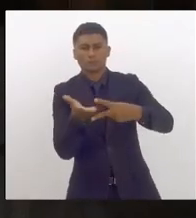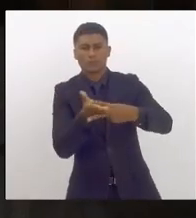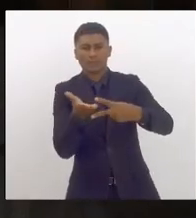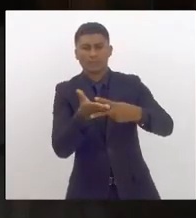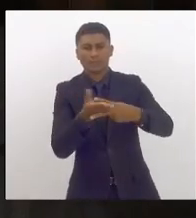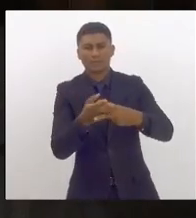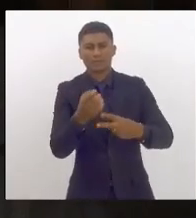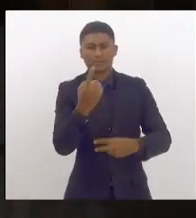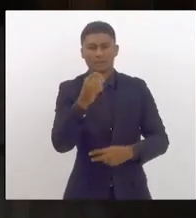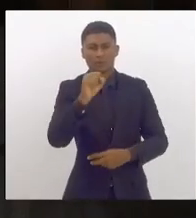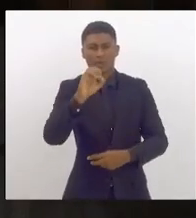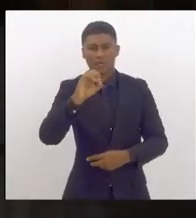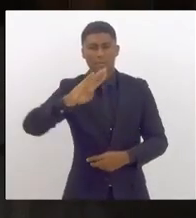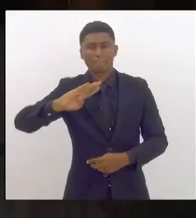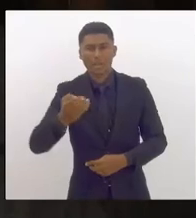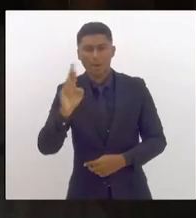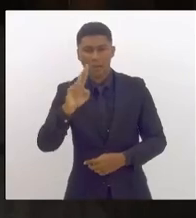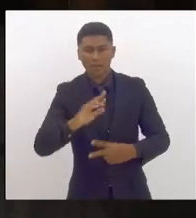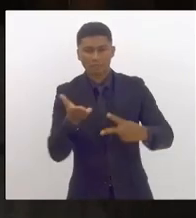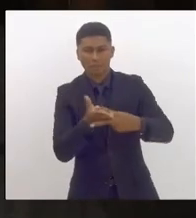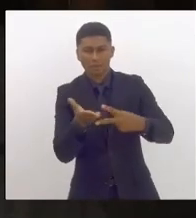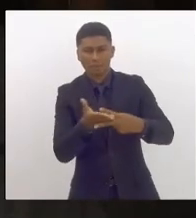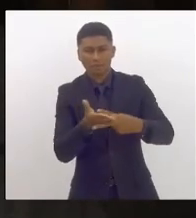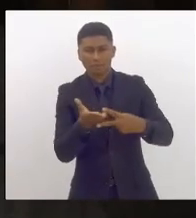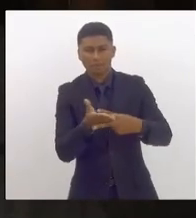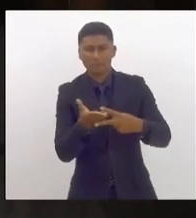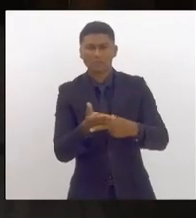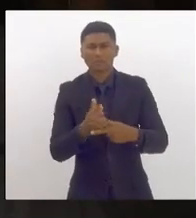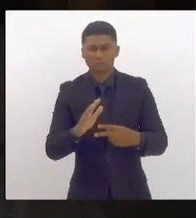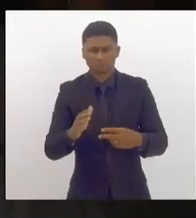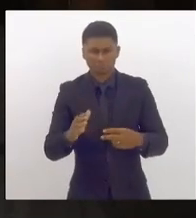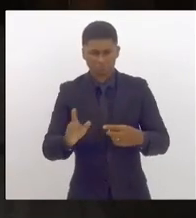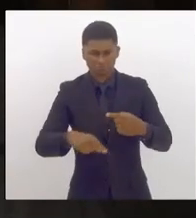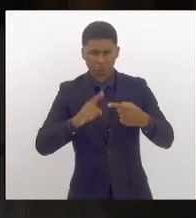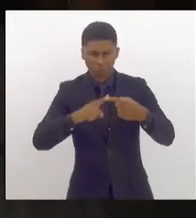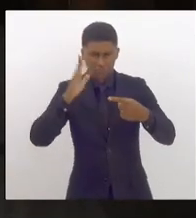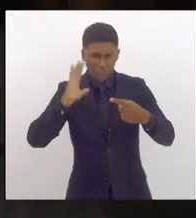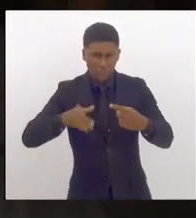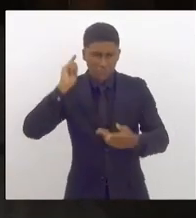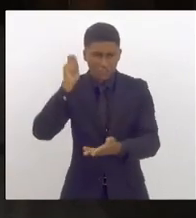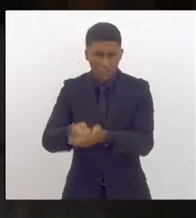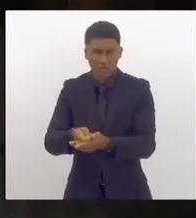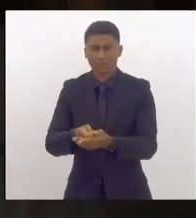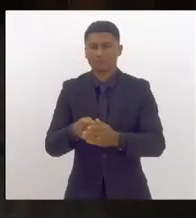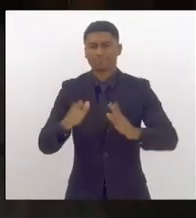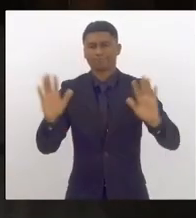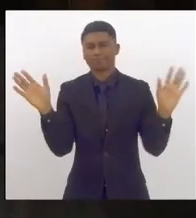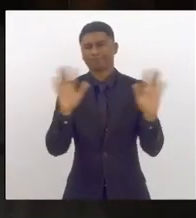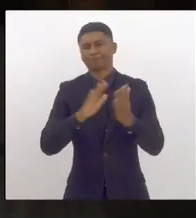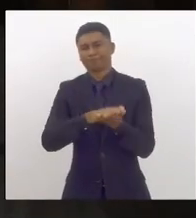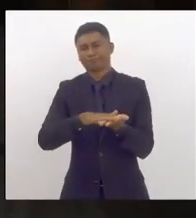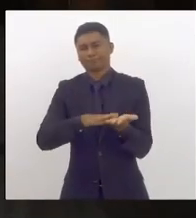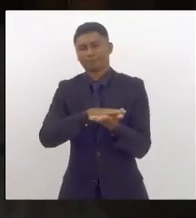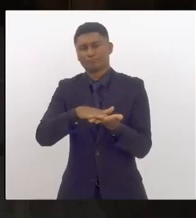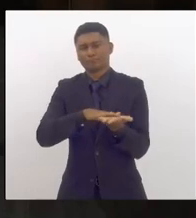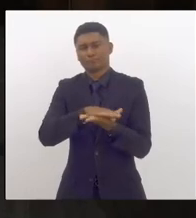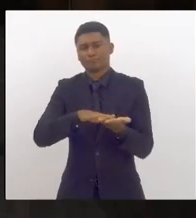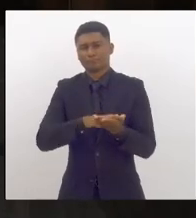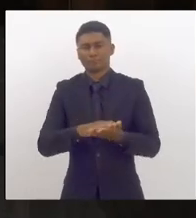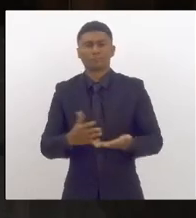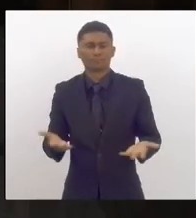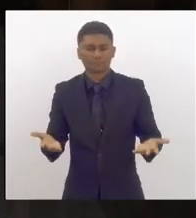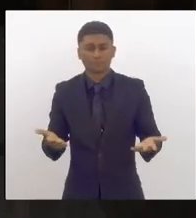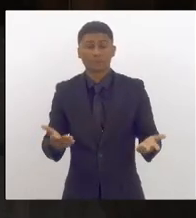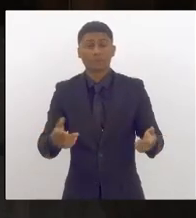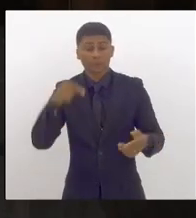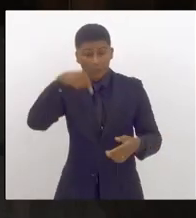180 milhões de reais que ainda não foram creditados nem a primeira foi creditada pelos até a semana passada não tinha sido creditada e a